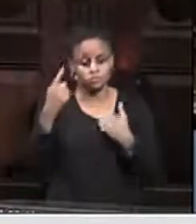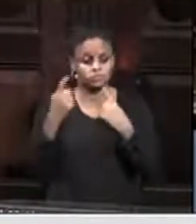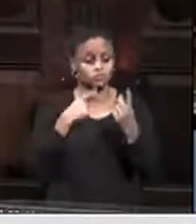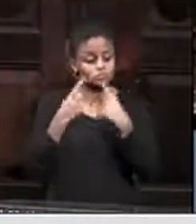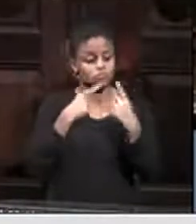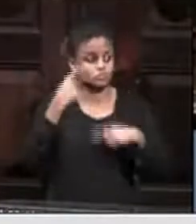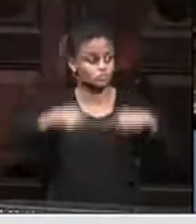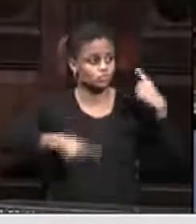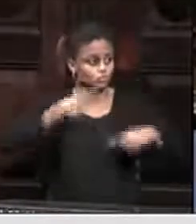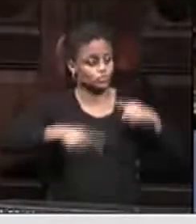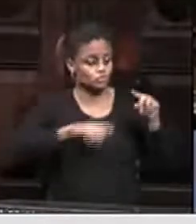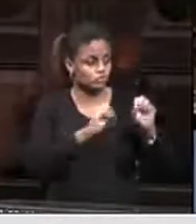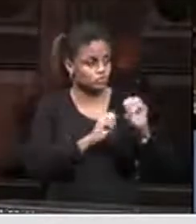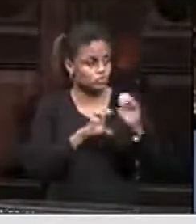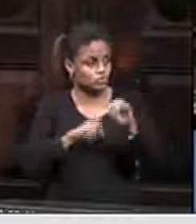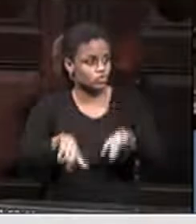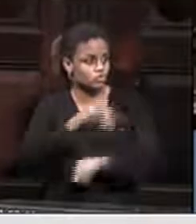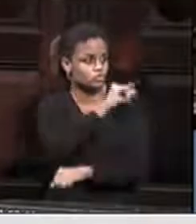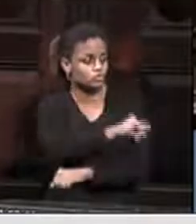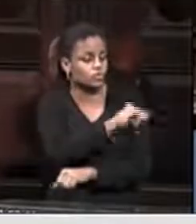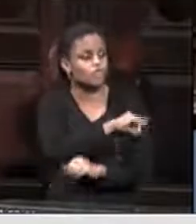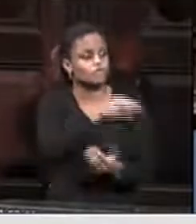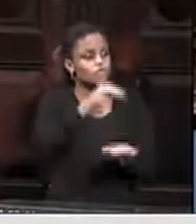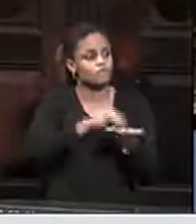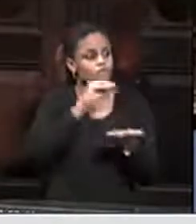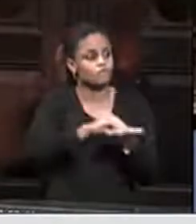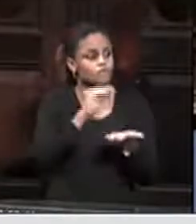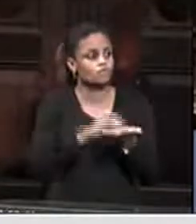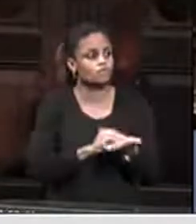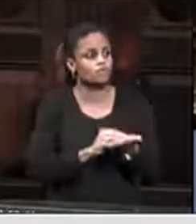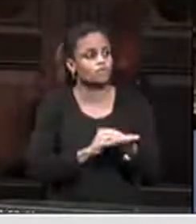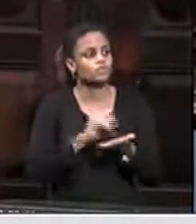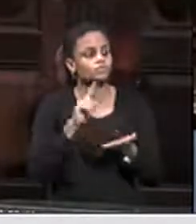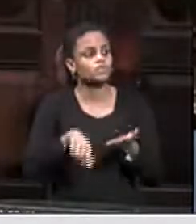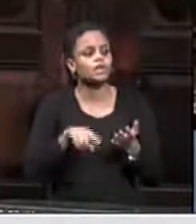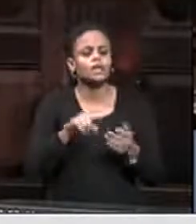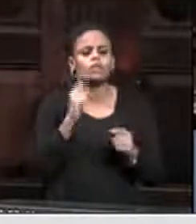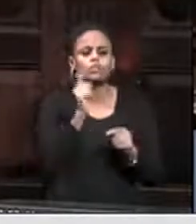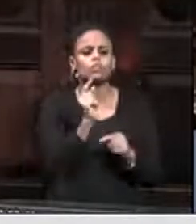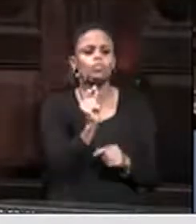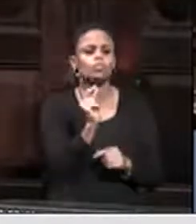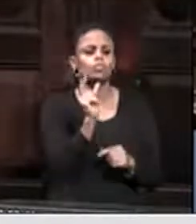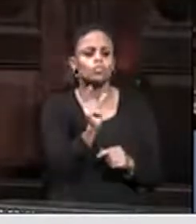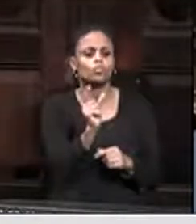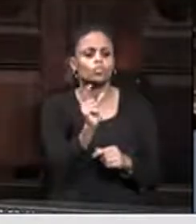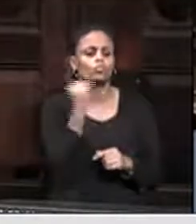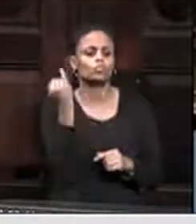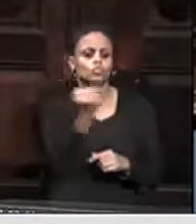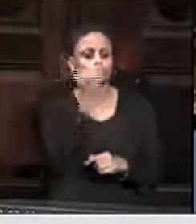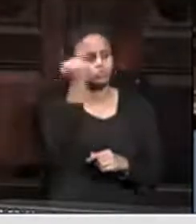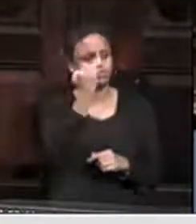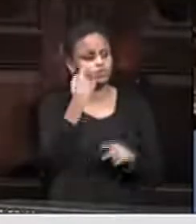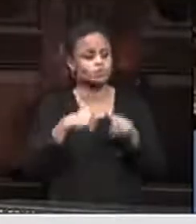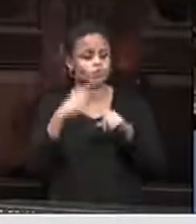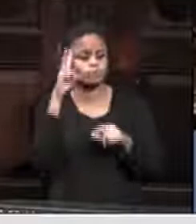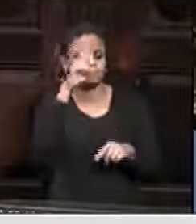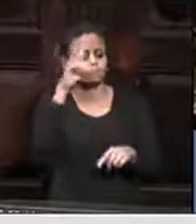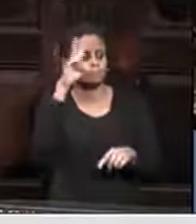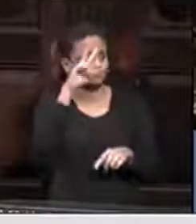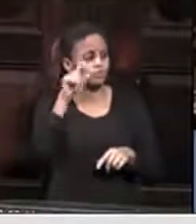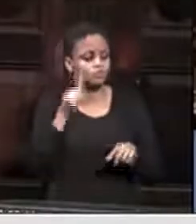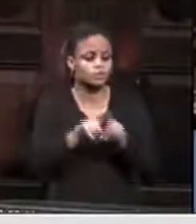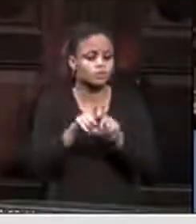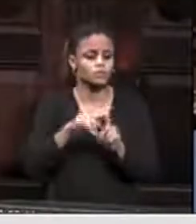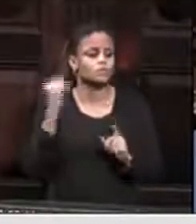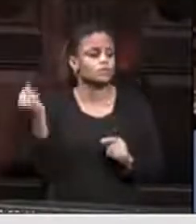do Estado do Rio de Janeiro está faltando um elemento que é importante porque é histórico e é importante porque ainda é